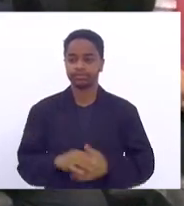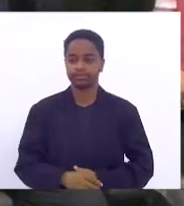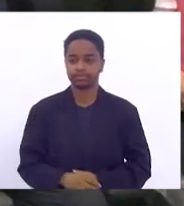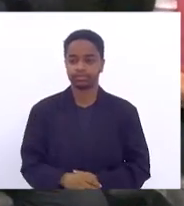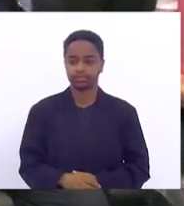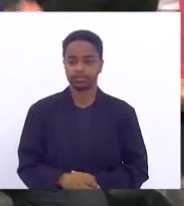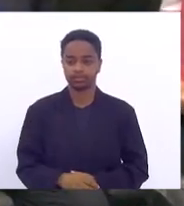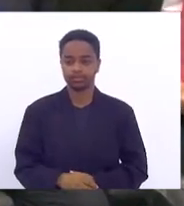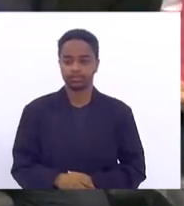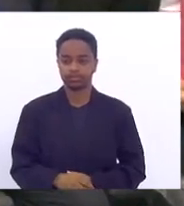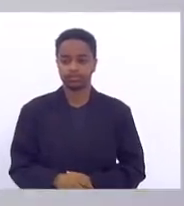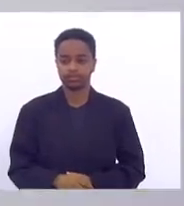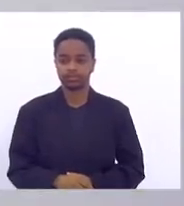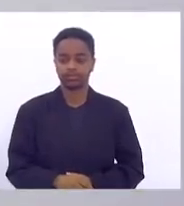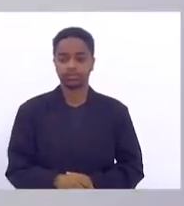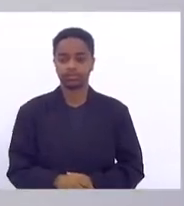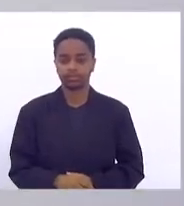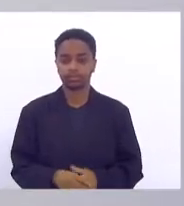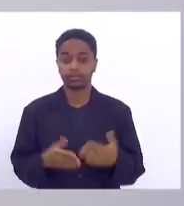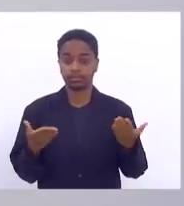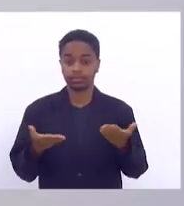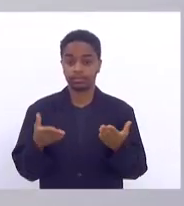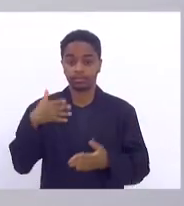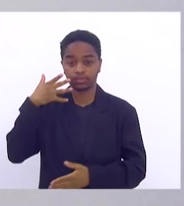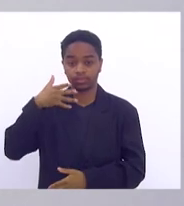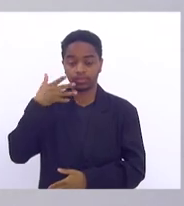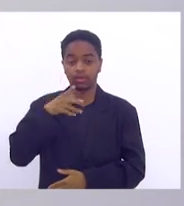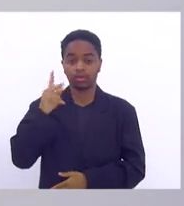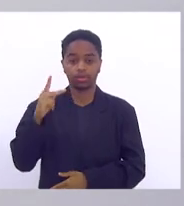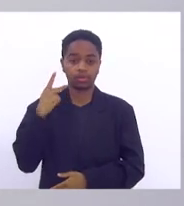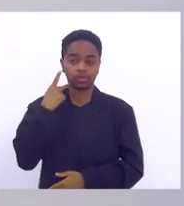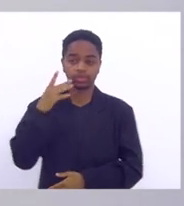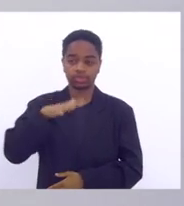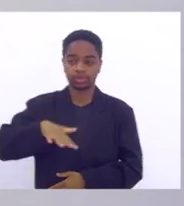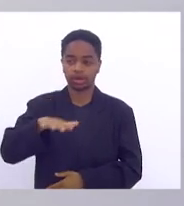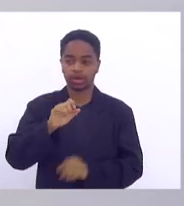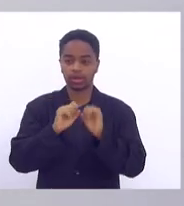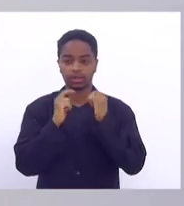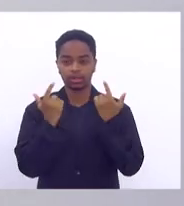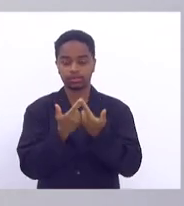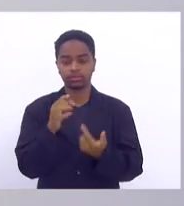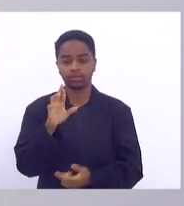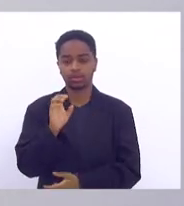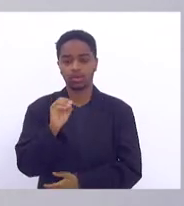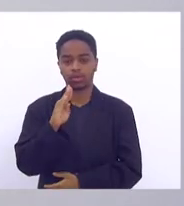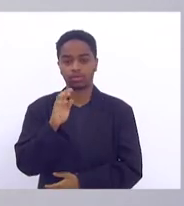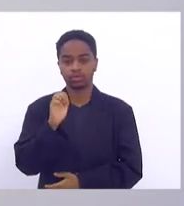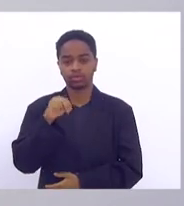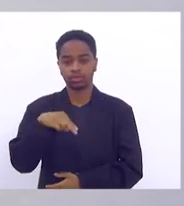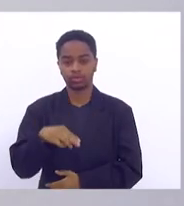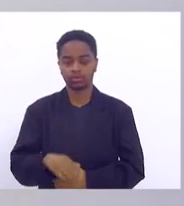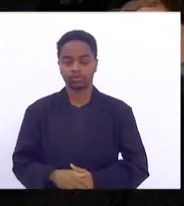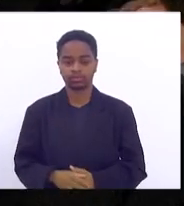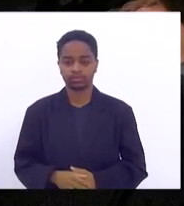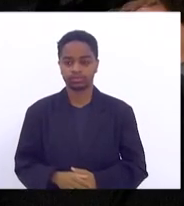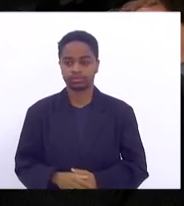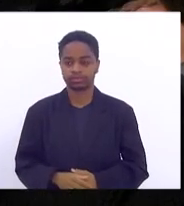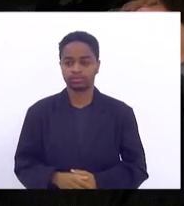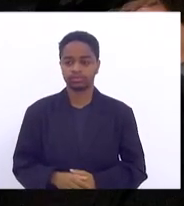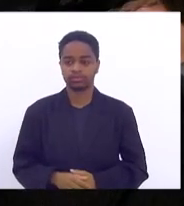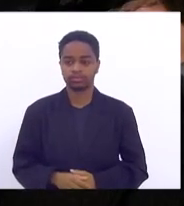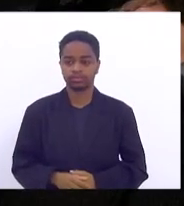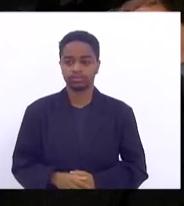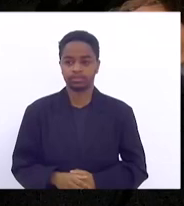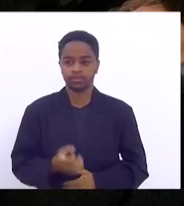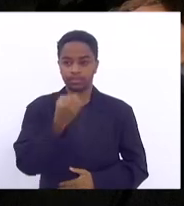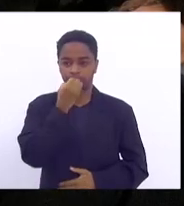obrigado com a palavra O Procurador Geral da alerge DR Robson Marciel Júnior muito bom dia a